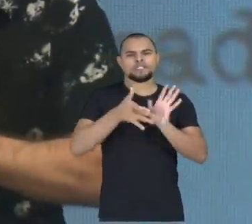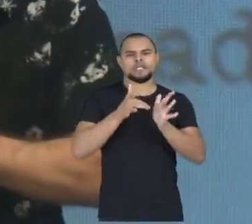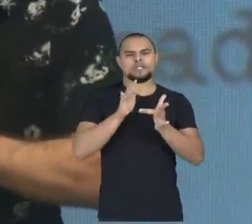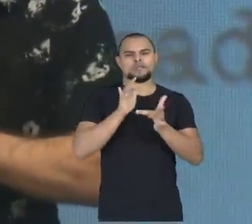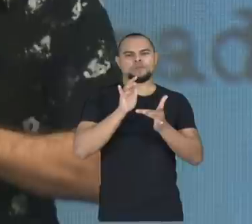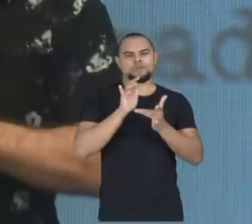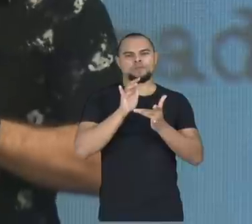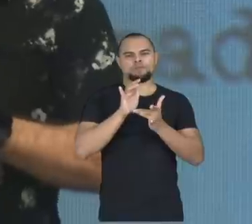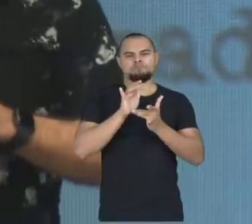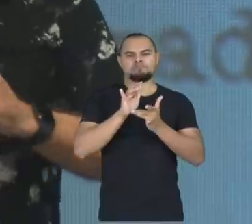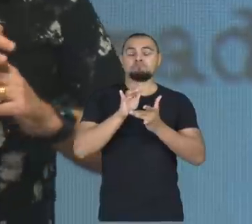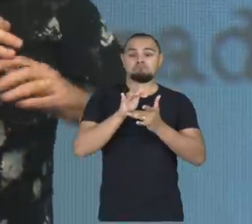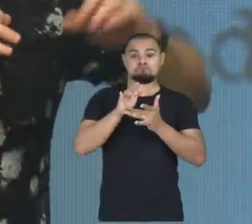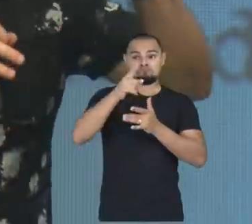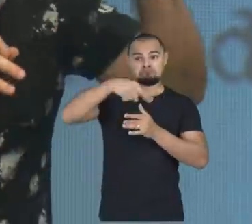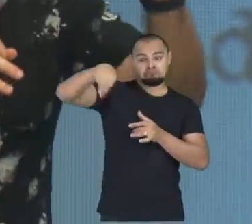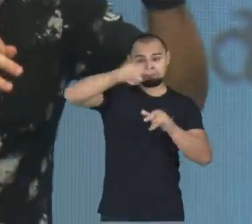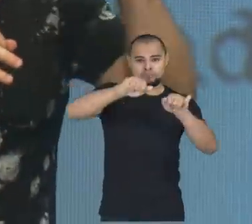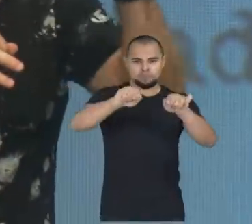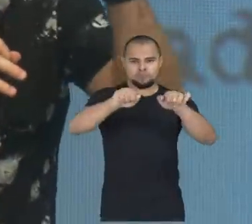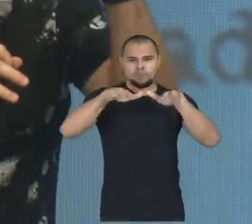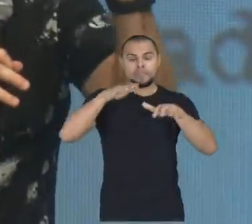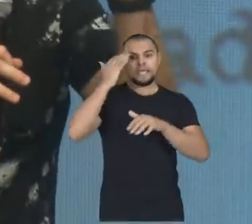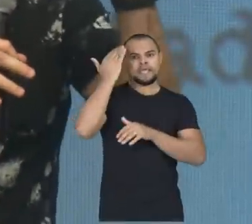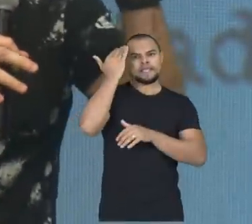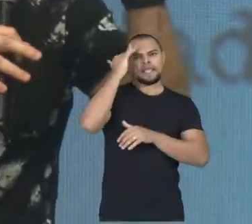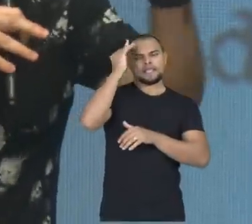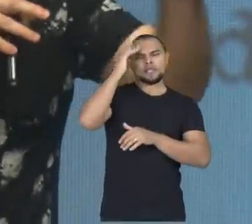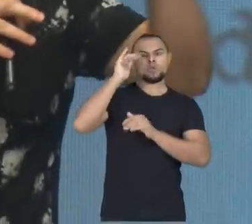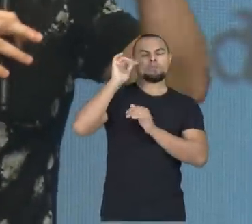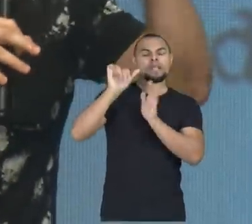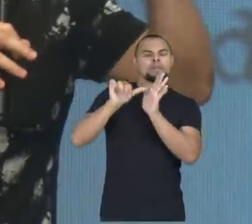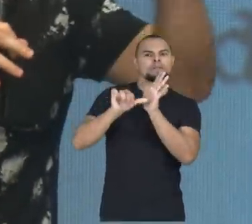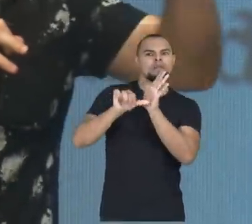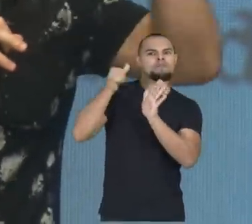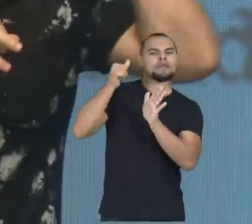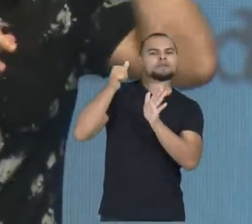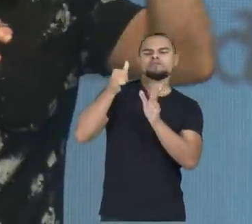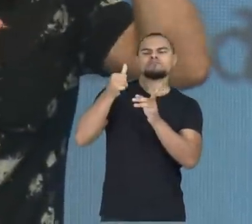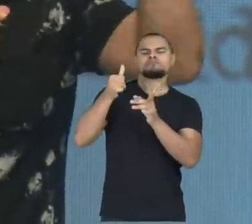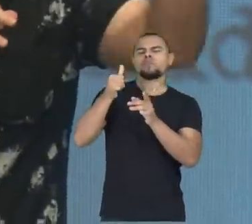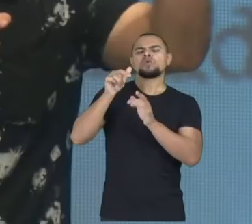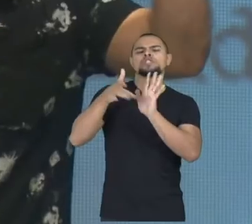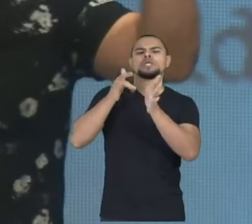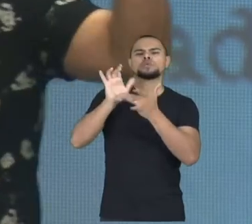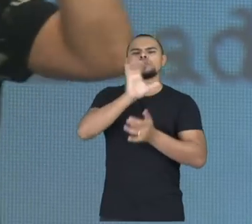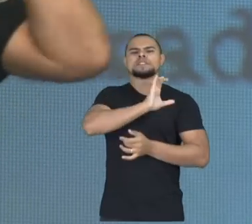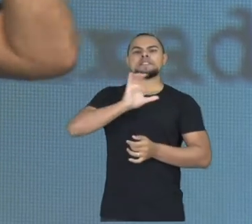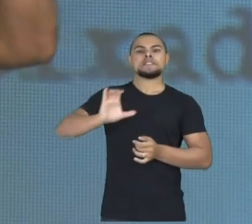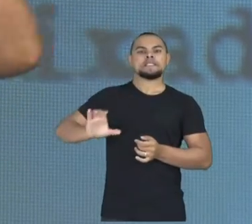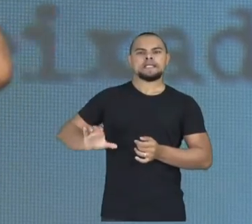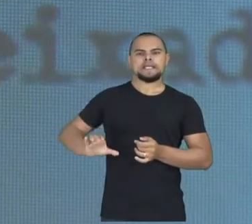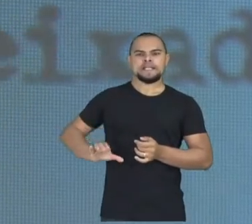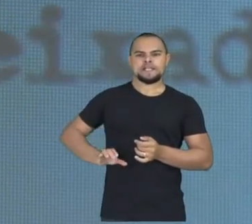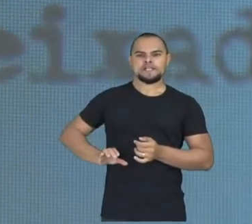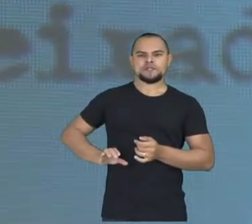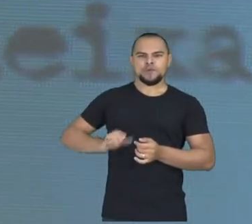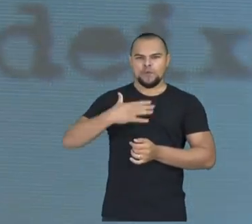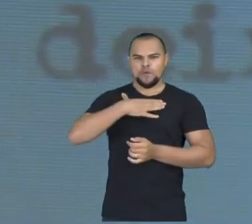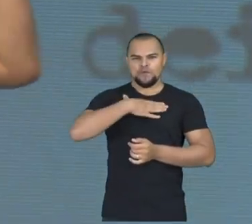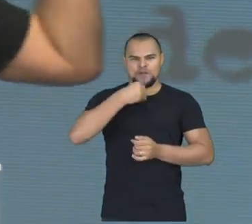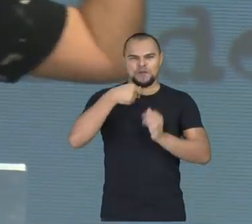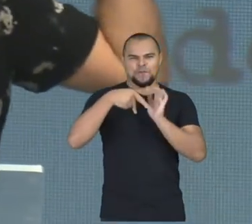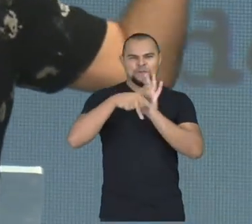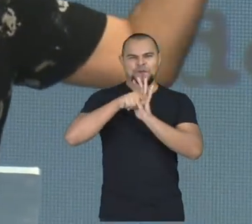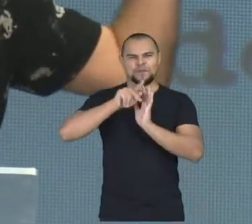alguém aqui nesse auditório hoje tenha entendido isso pela primeira vez, que Jesus Cristo é o Cristo, o Filho do Deus vivo.